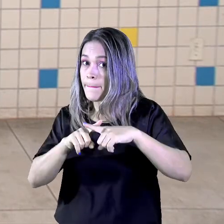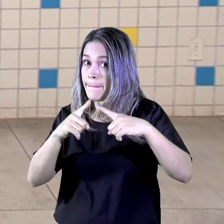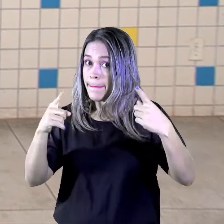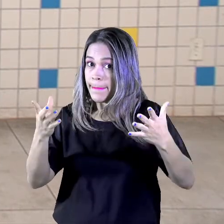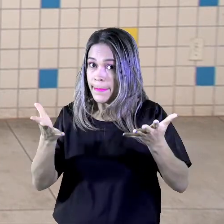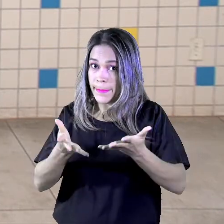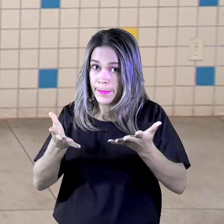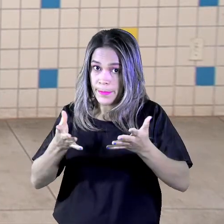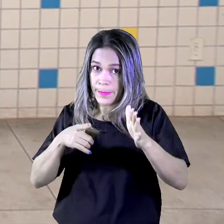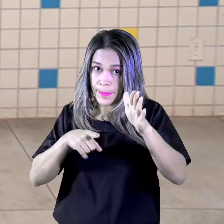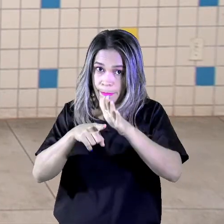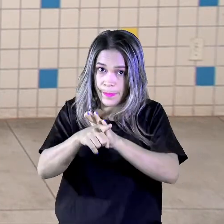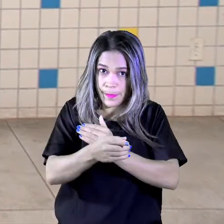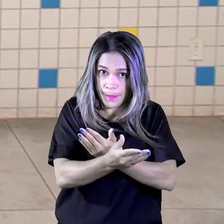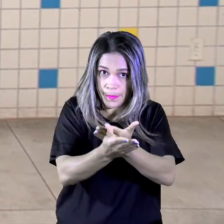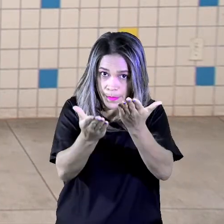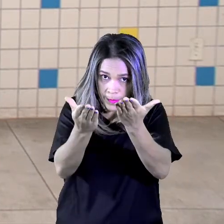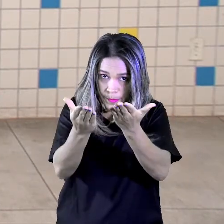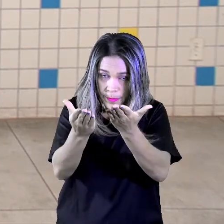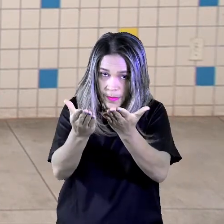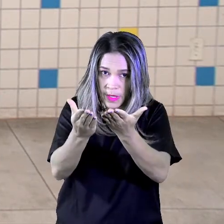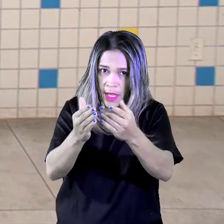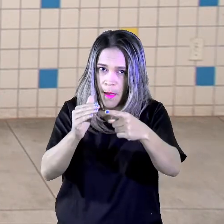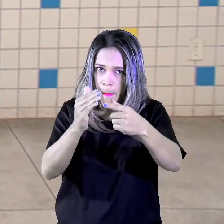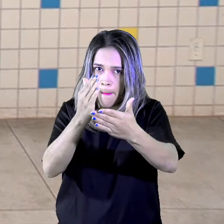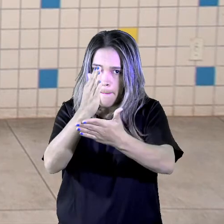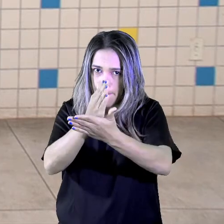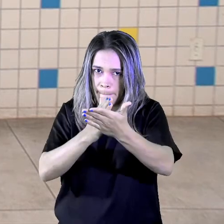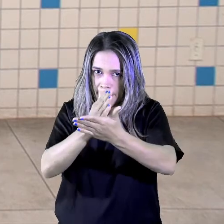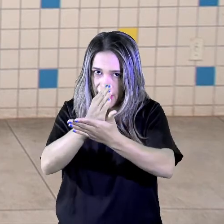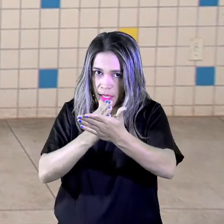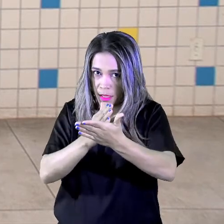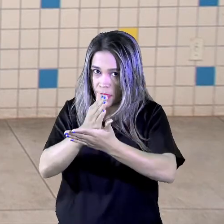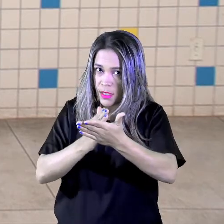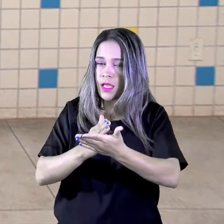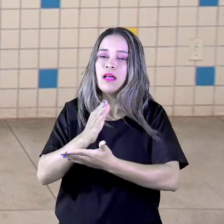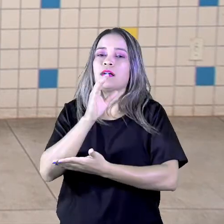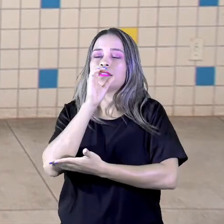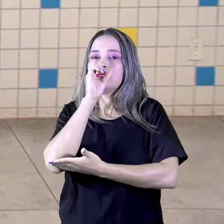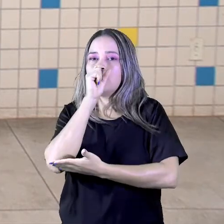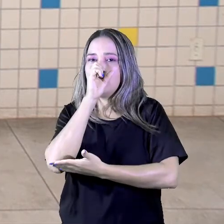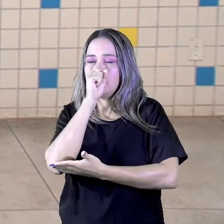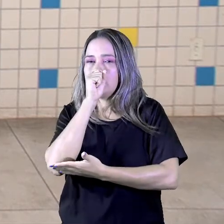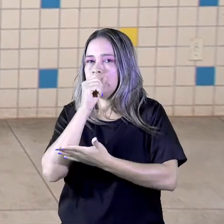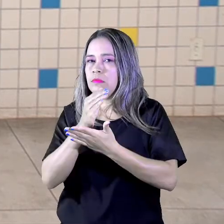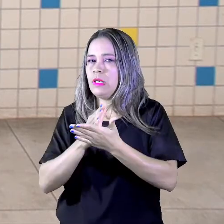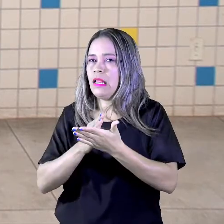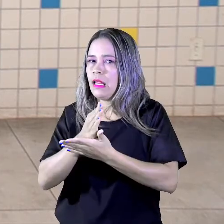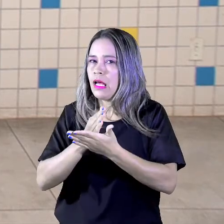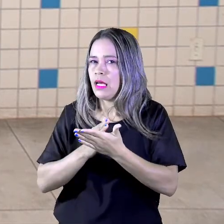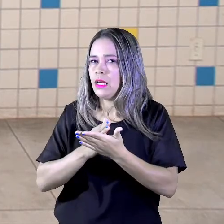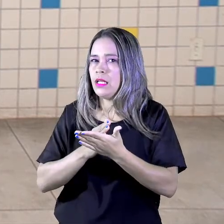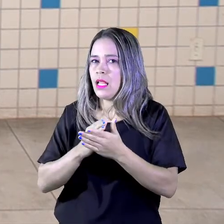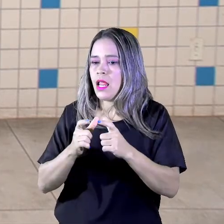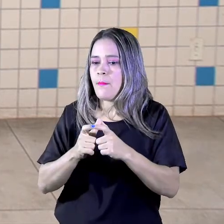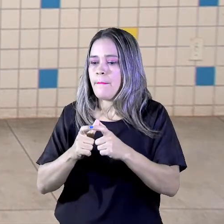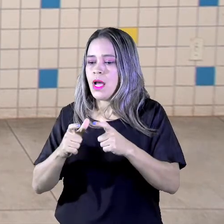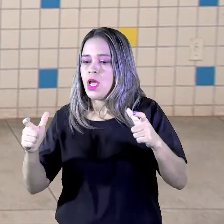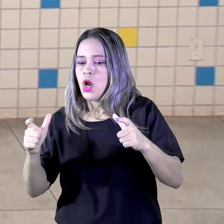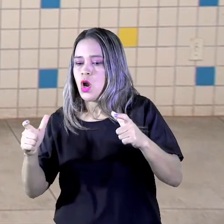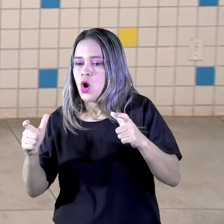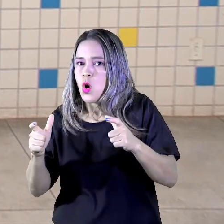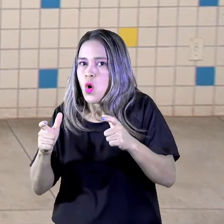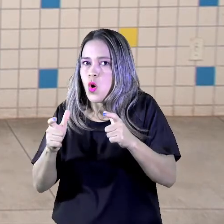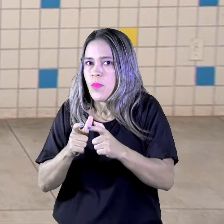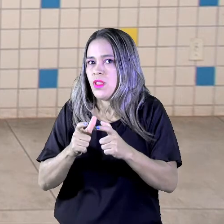agora eu pergunto para você, metade da laranja, essa metade, ela é maior ou